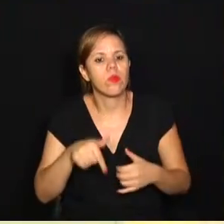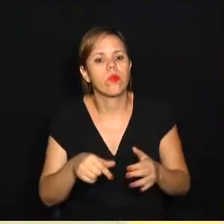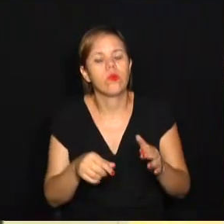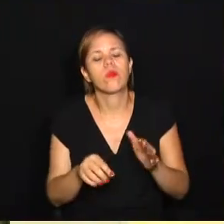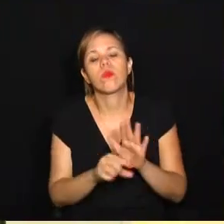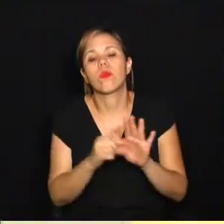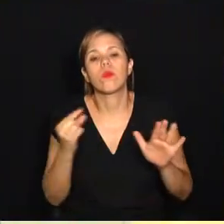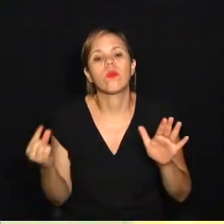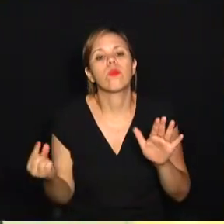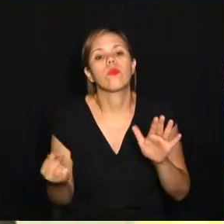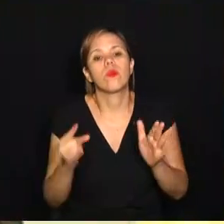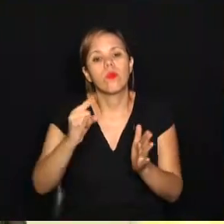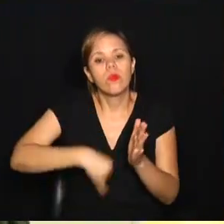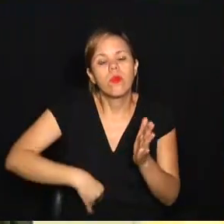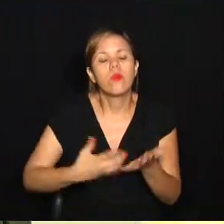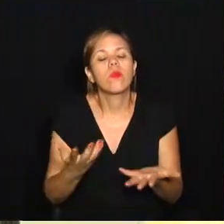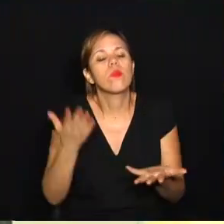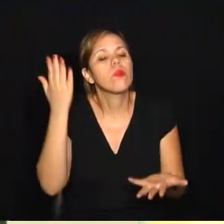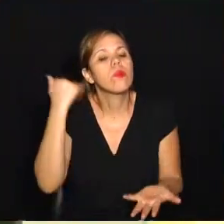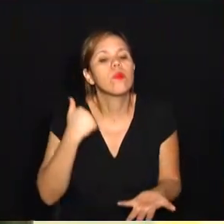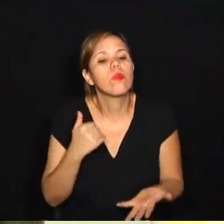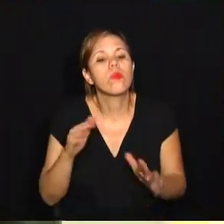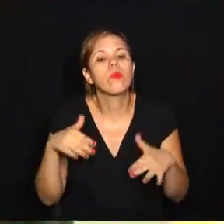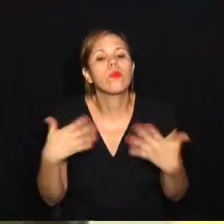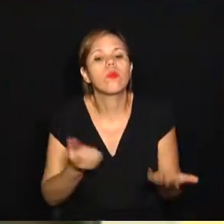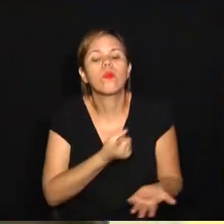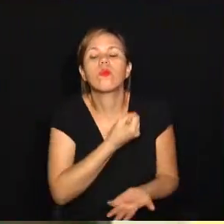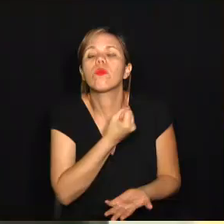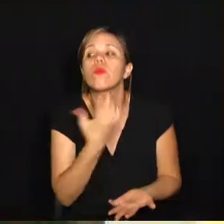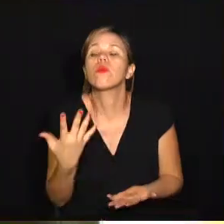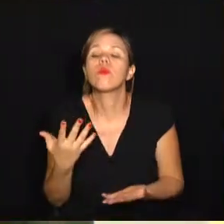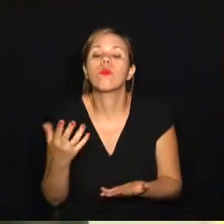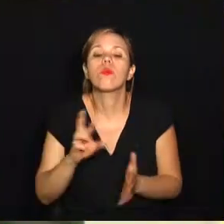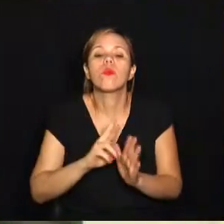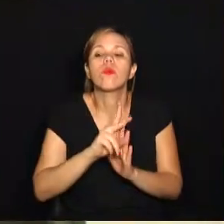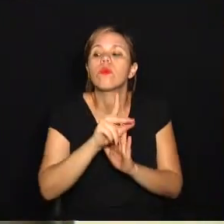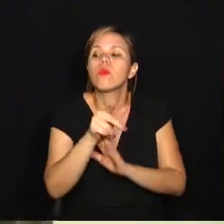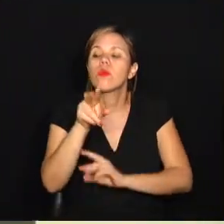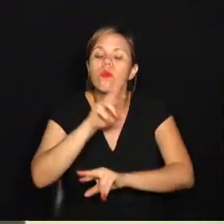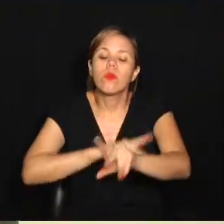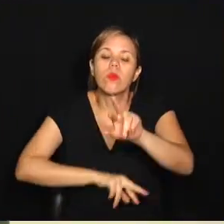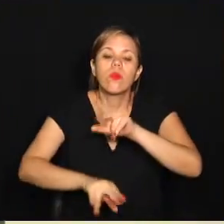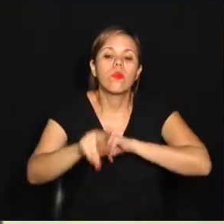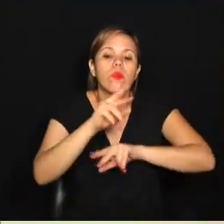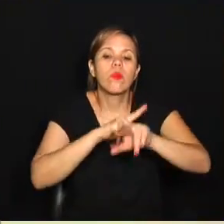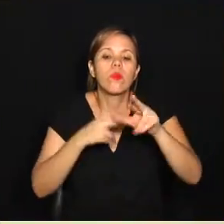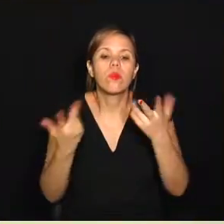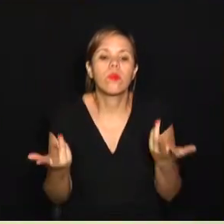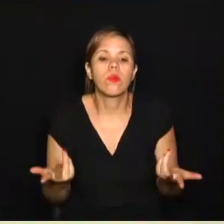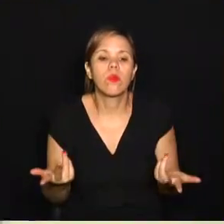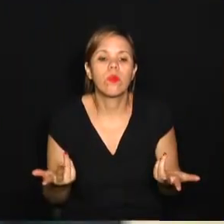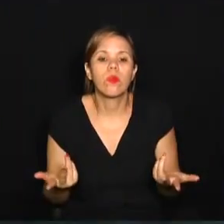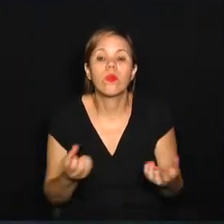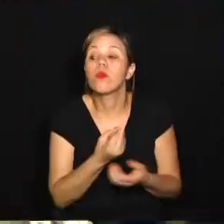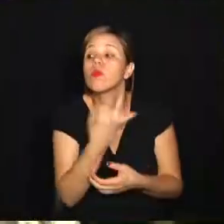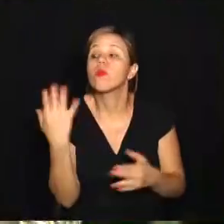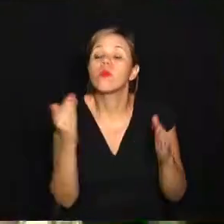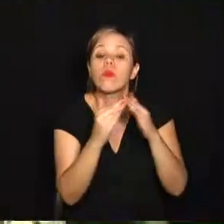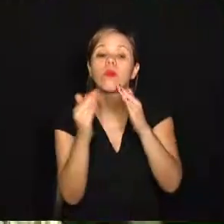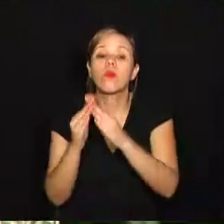requerimento é a gente saber quais os tipos de ligações que nós temos na cidade de Campinas. Quantas